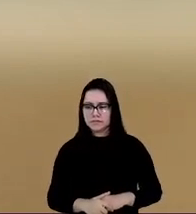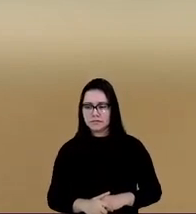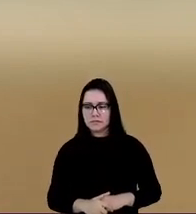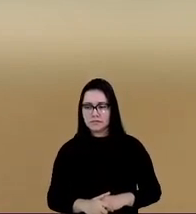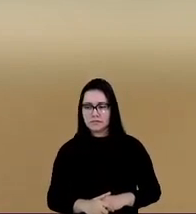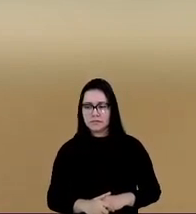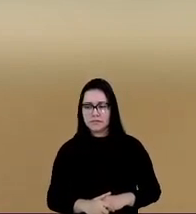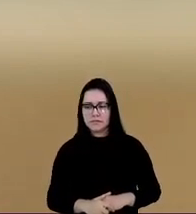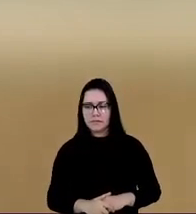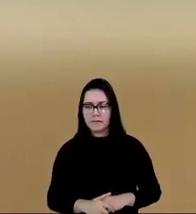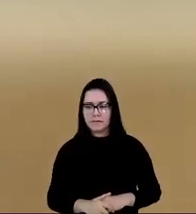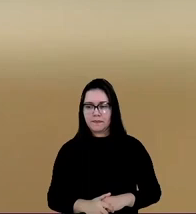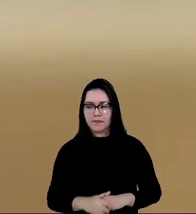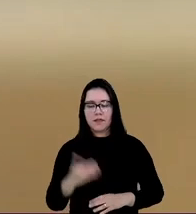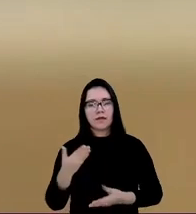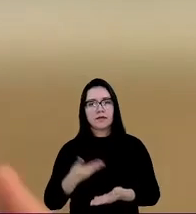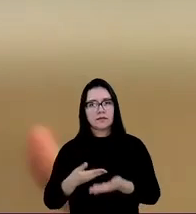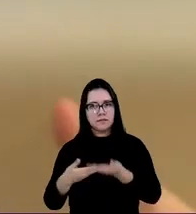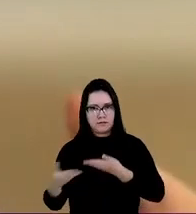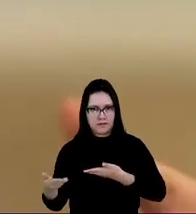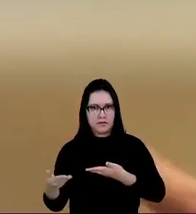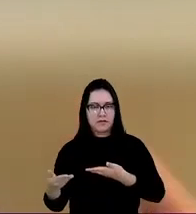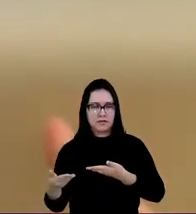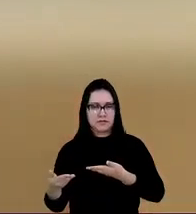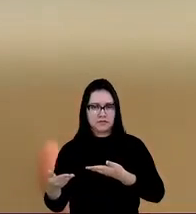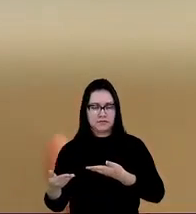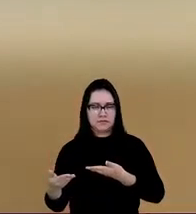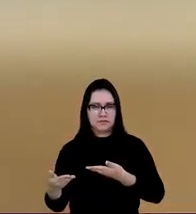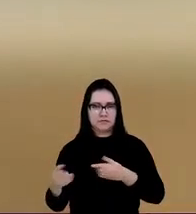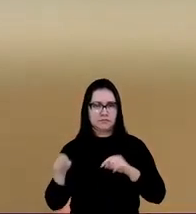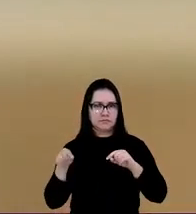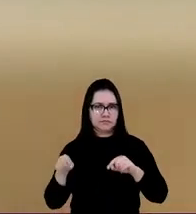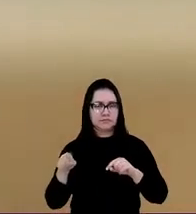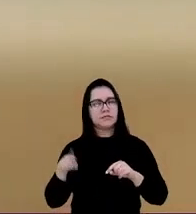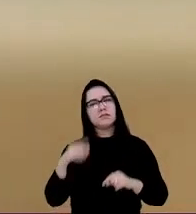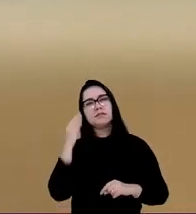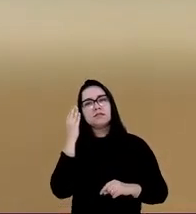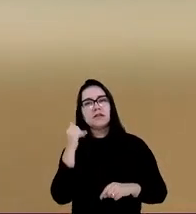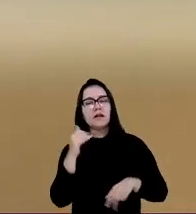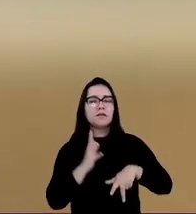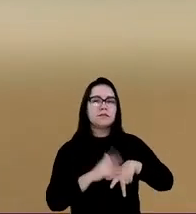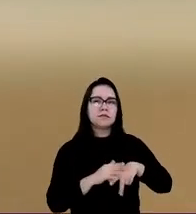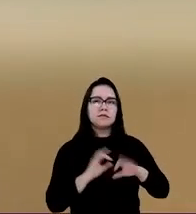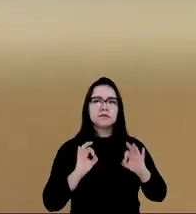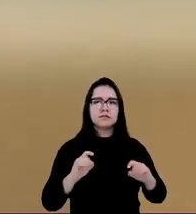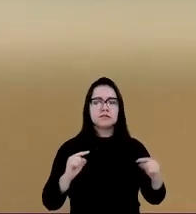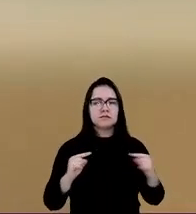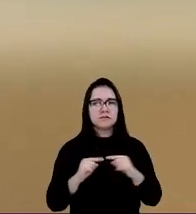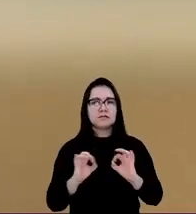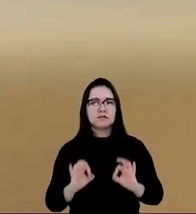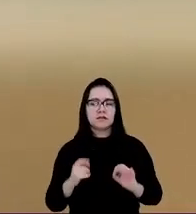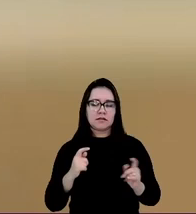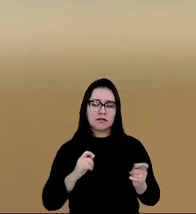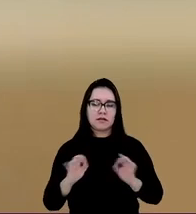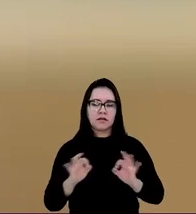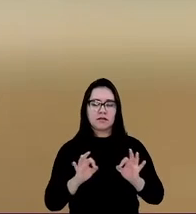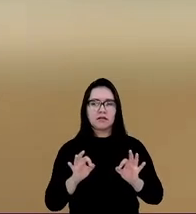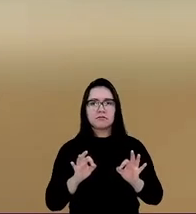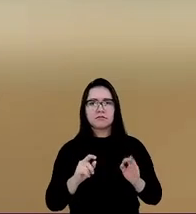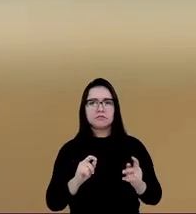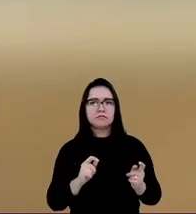diferente do transplante, né? No transplante, você sabe o perfil do paciente ideal e você ajusta o